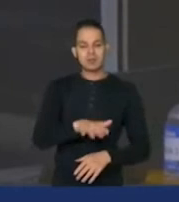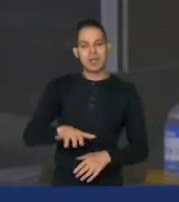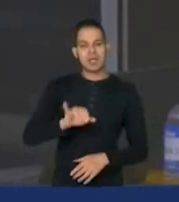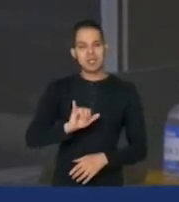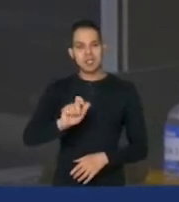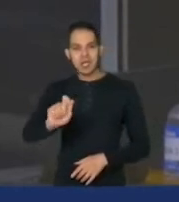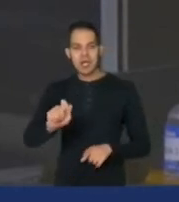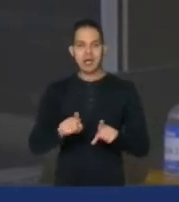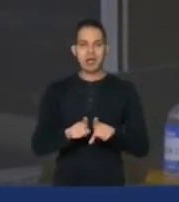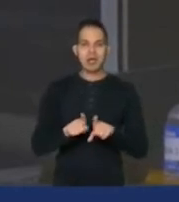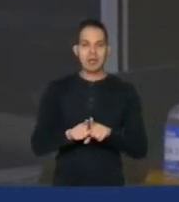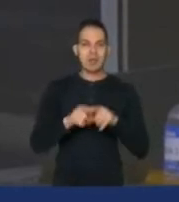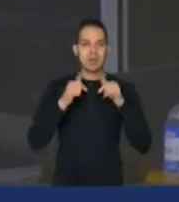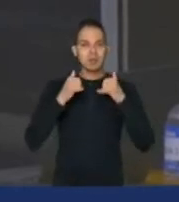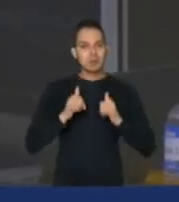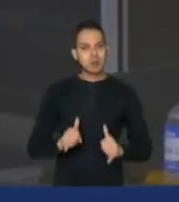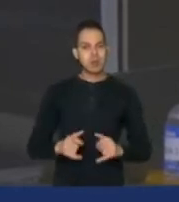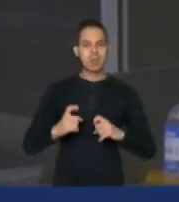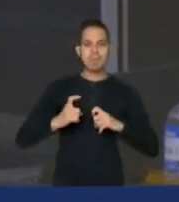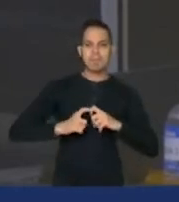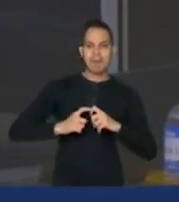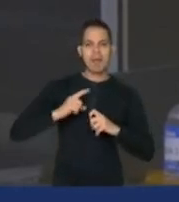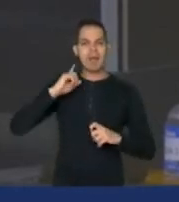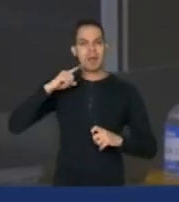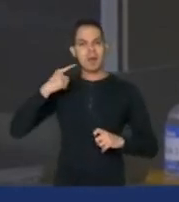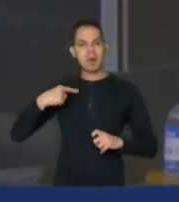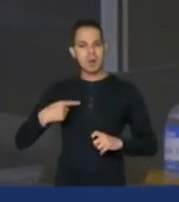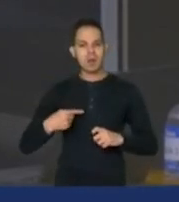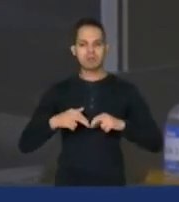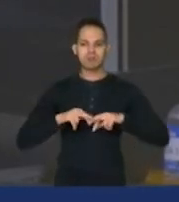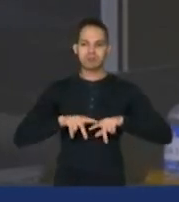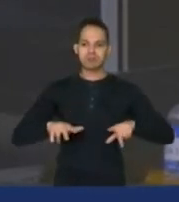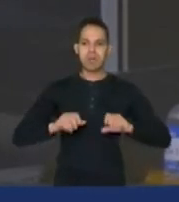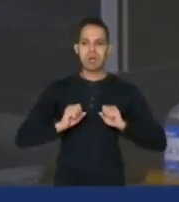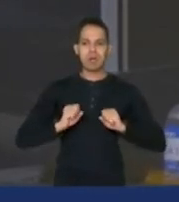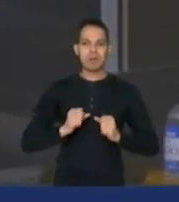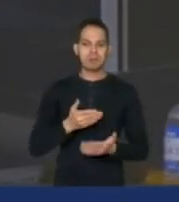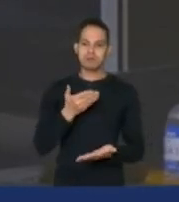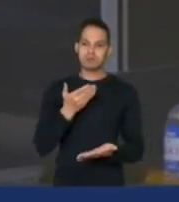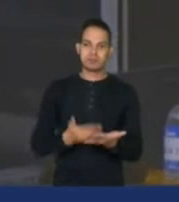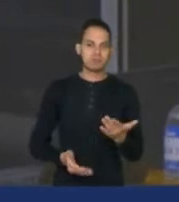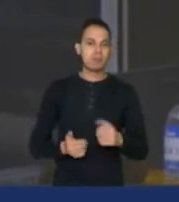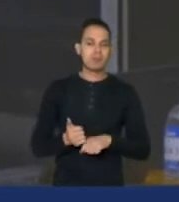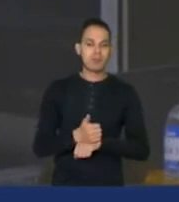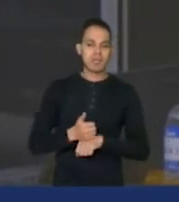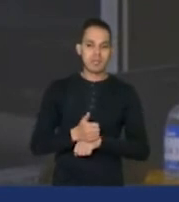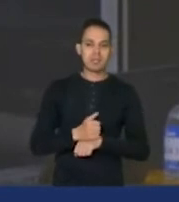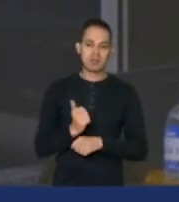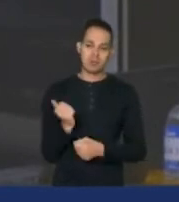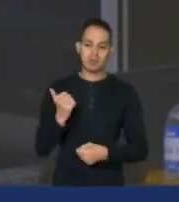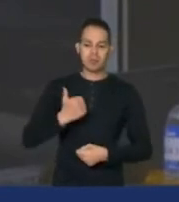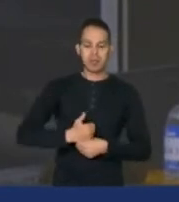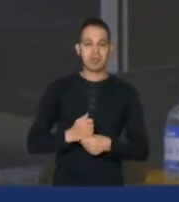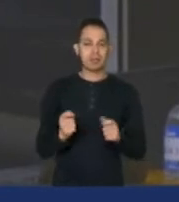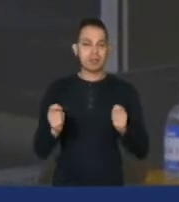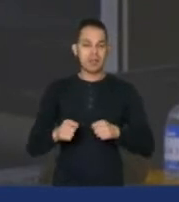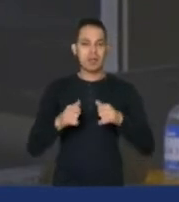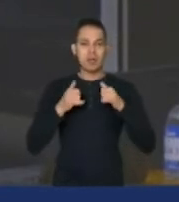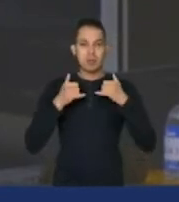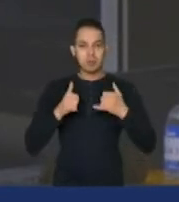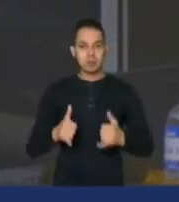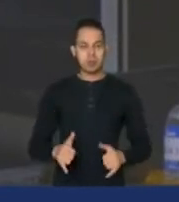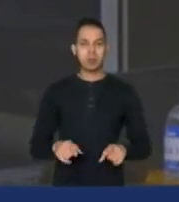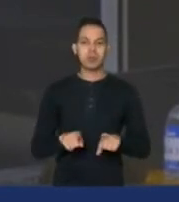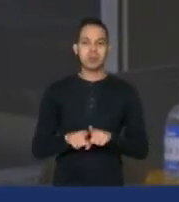automação, que mesmo médicos e advogados correm o risco de perderem as suas profissões e serem substituídos pela automação e pela inteligência